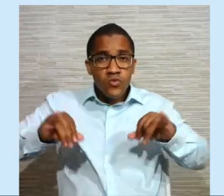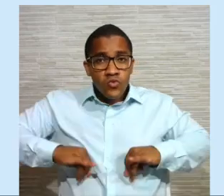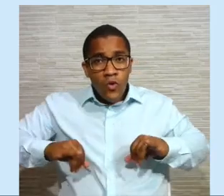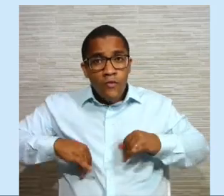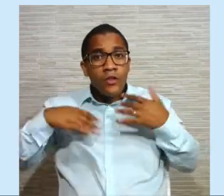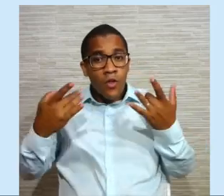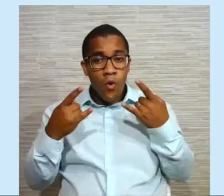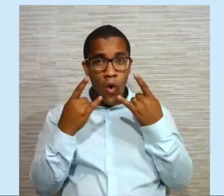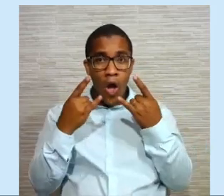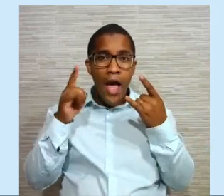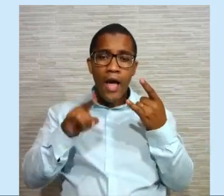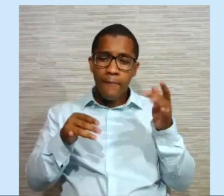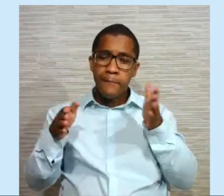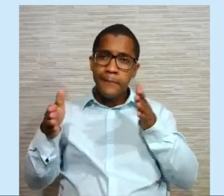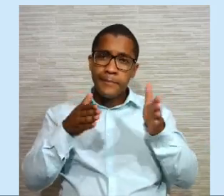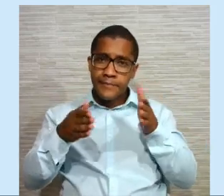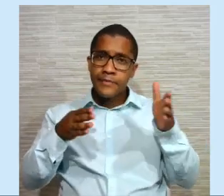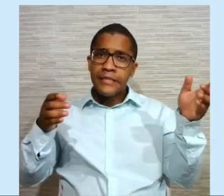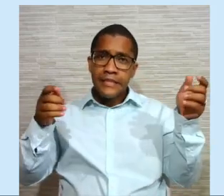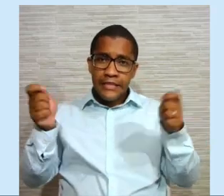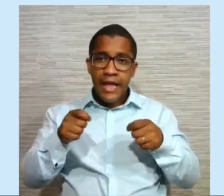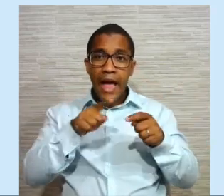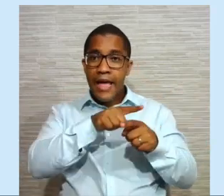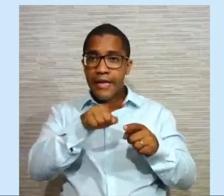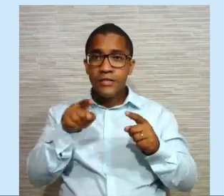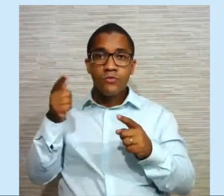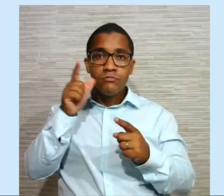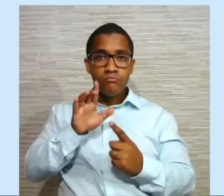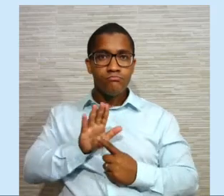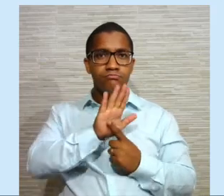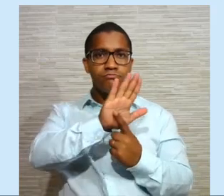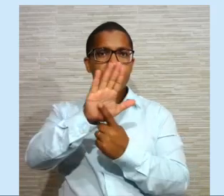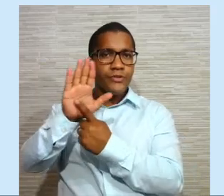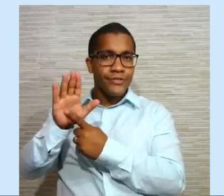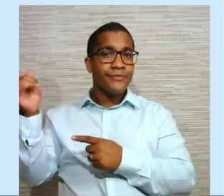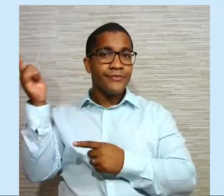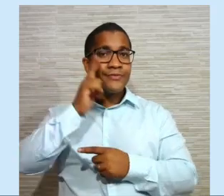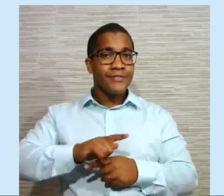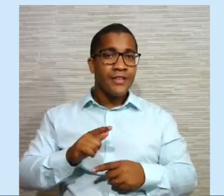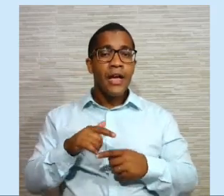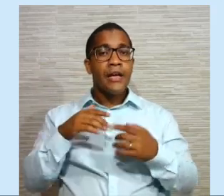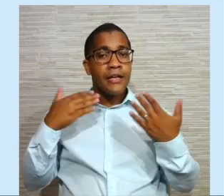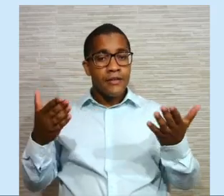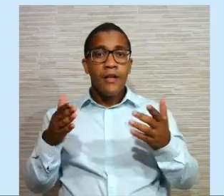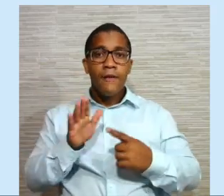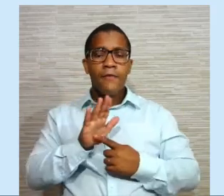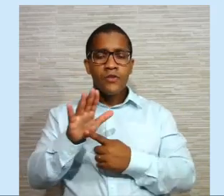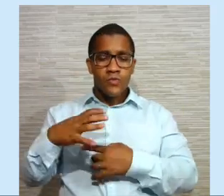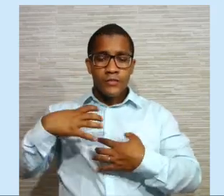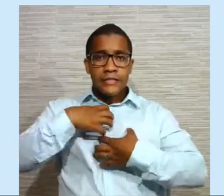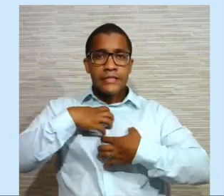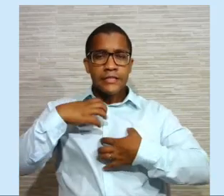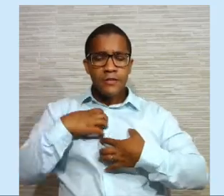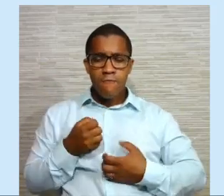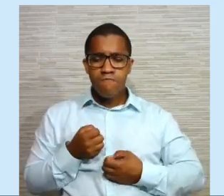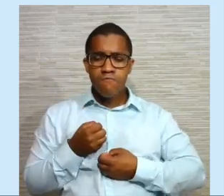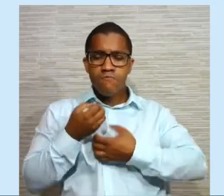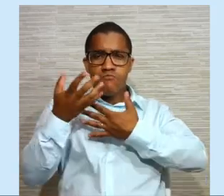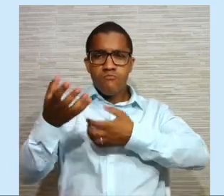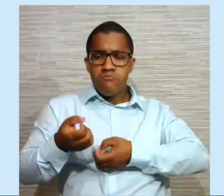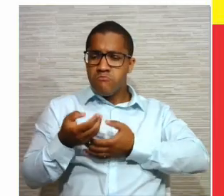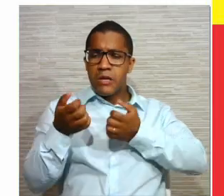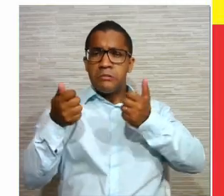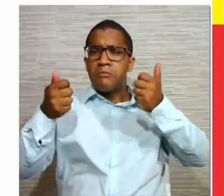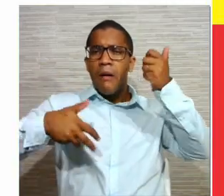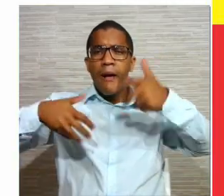foi justamente esse momento em que eles se mostraram, né, e falaram dos seus sentimentos, do que estava se